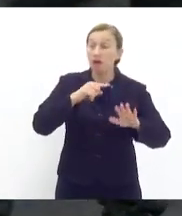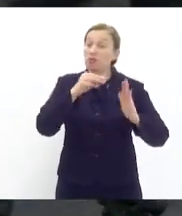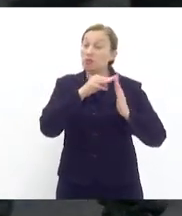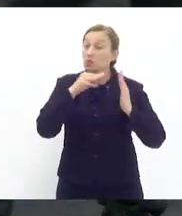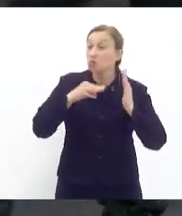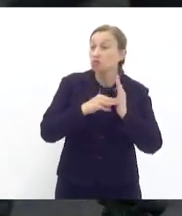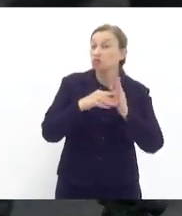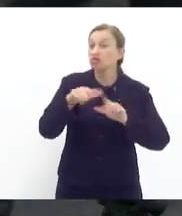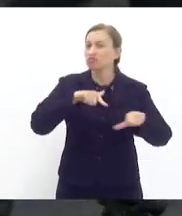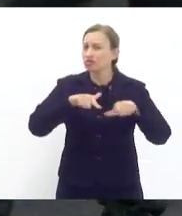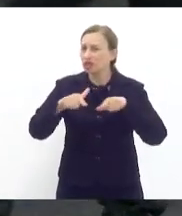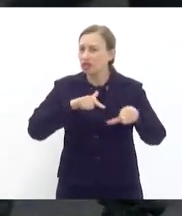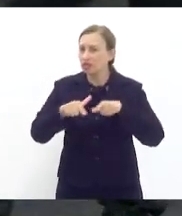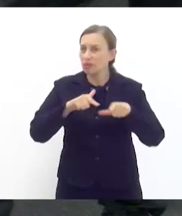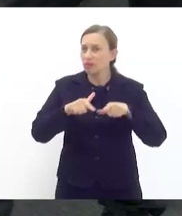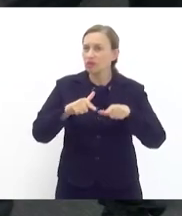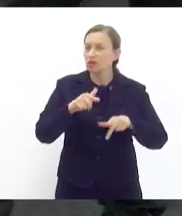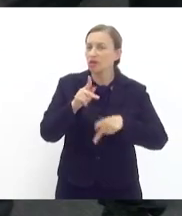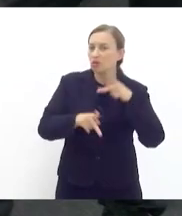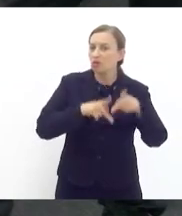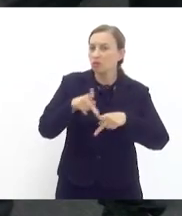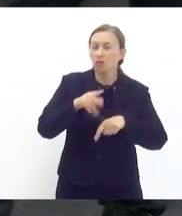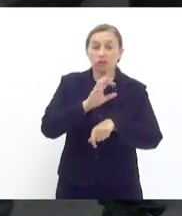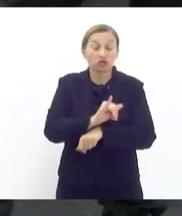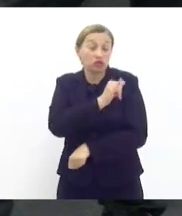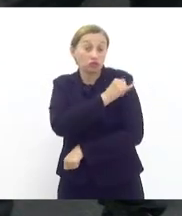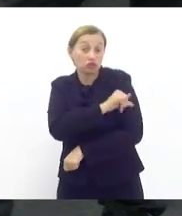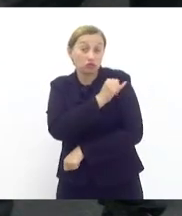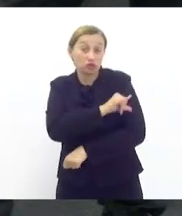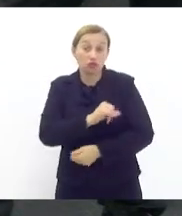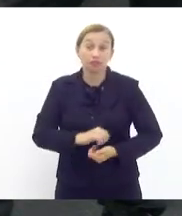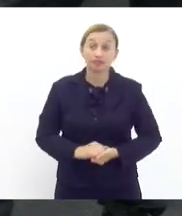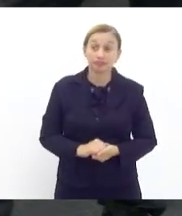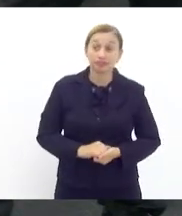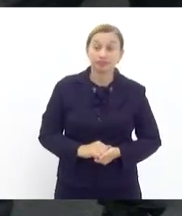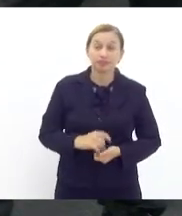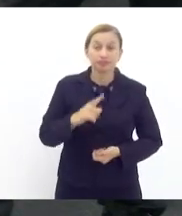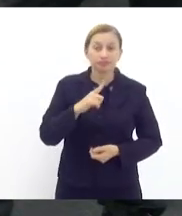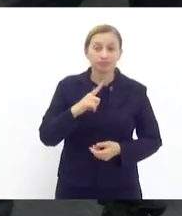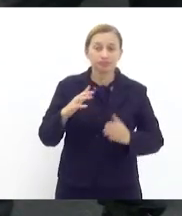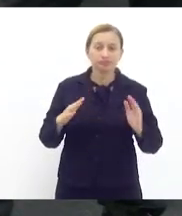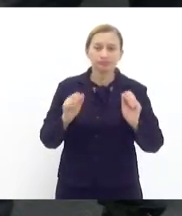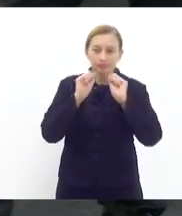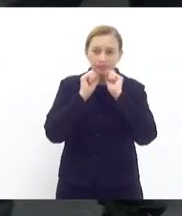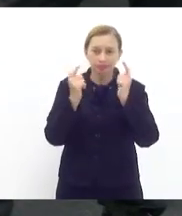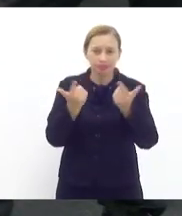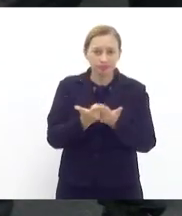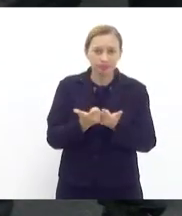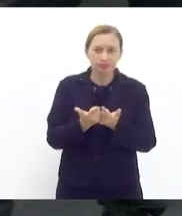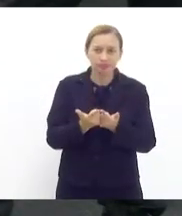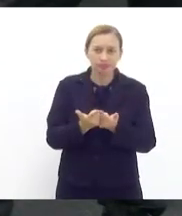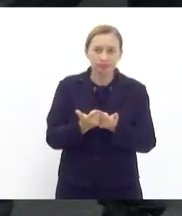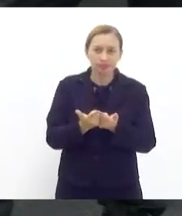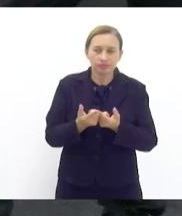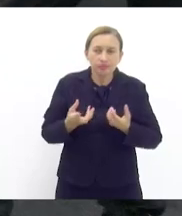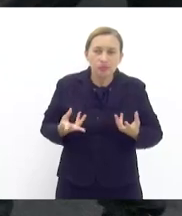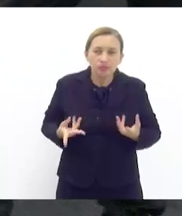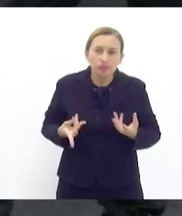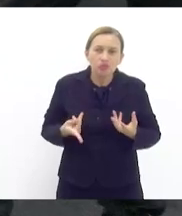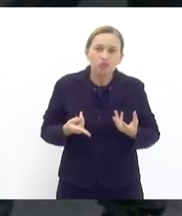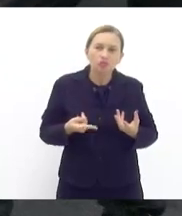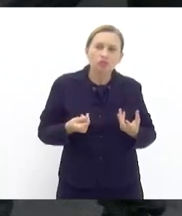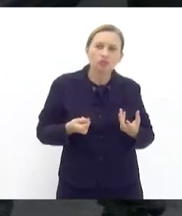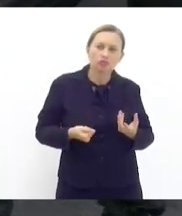trabalho que faça a população do estado do Rio de Janeiro ter dessa casa legislativa uma eficiência